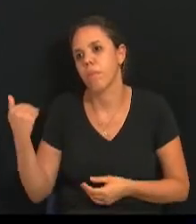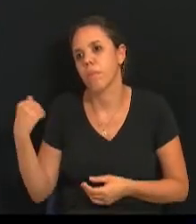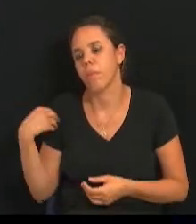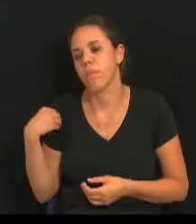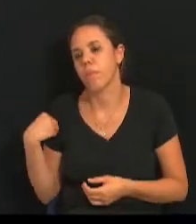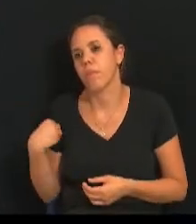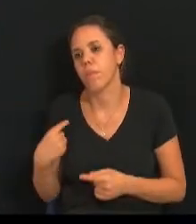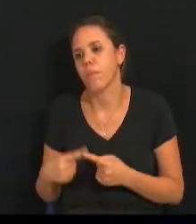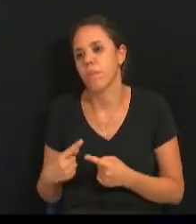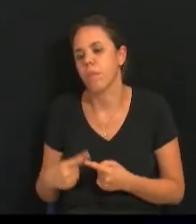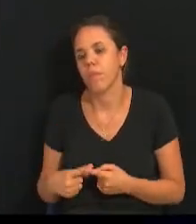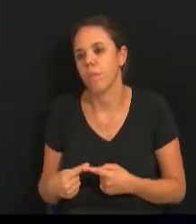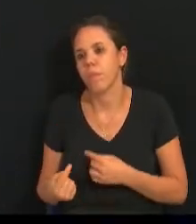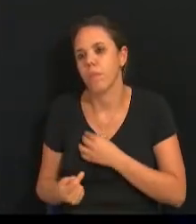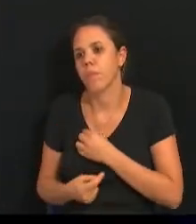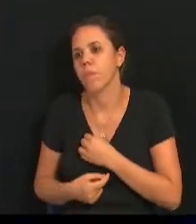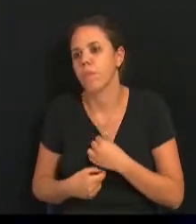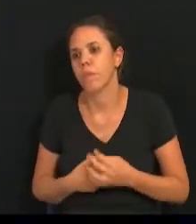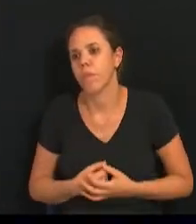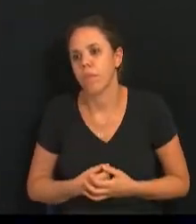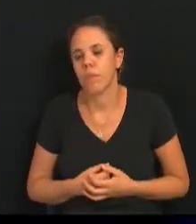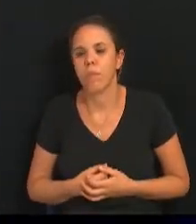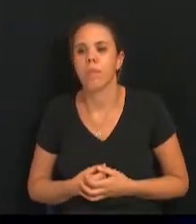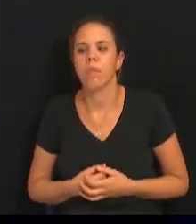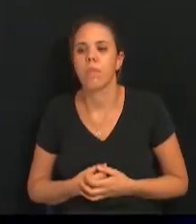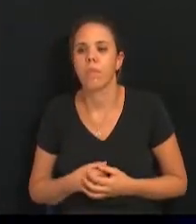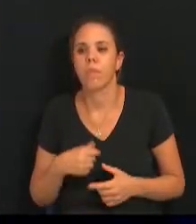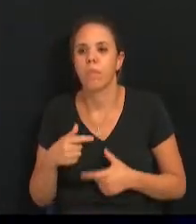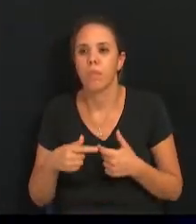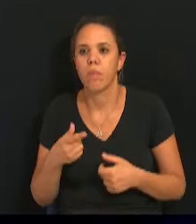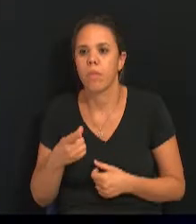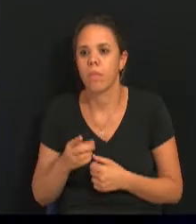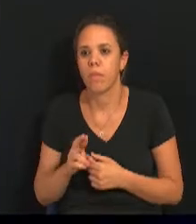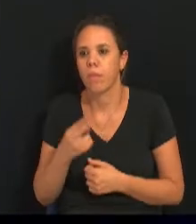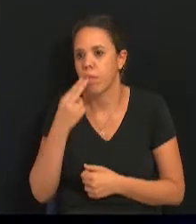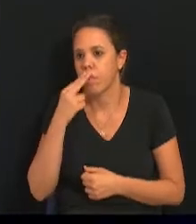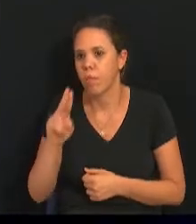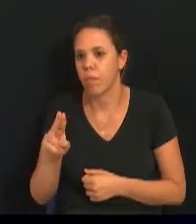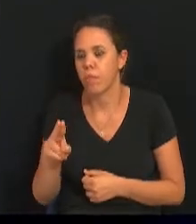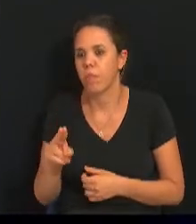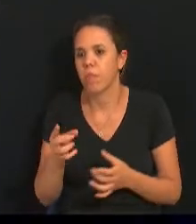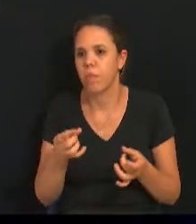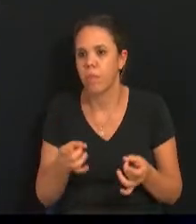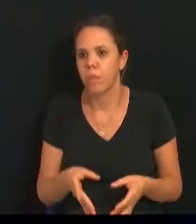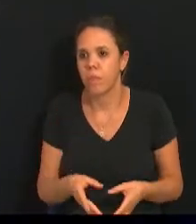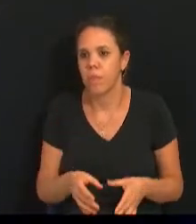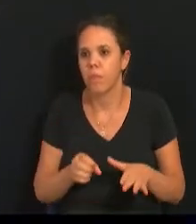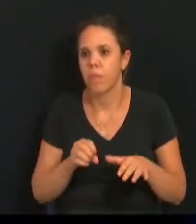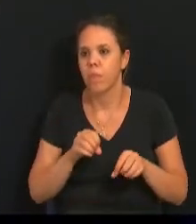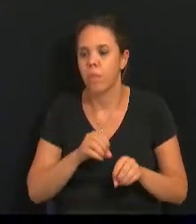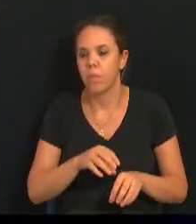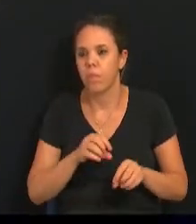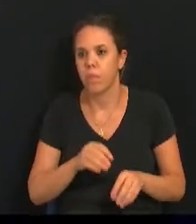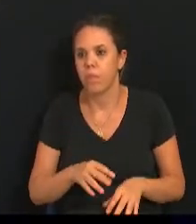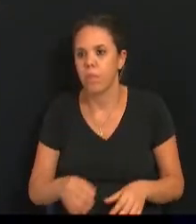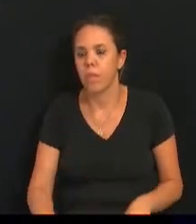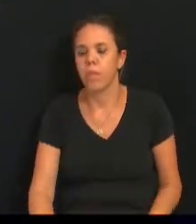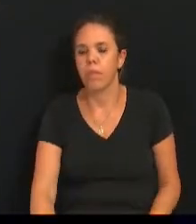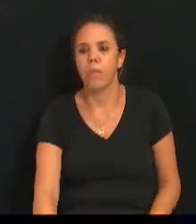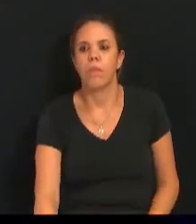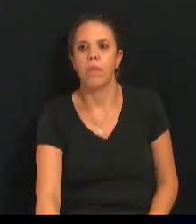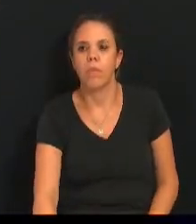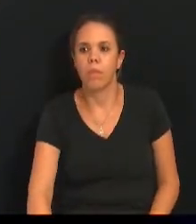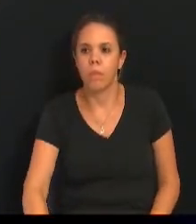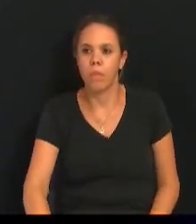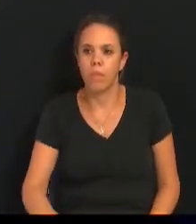porque no mandato do Dr. Hélio, nós saímos do quadro da educação. Então, nós não somos nem